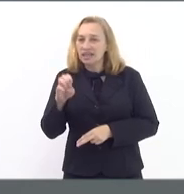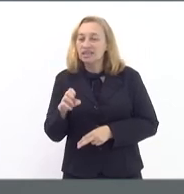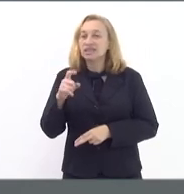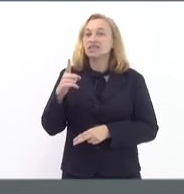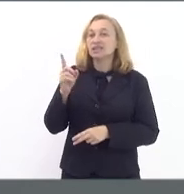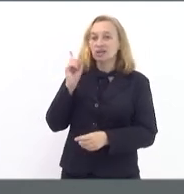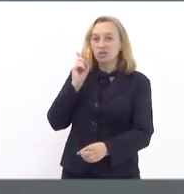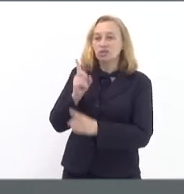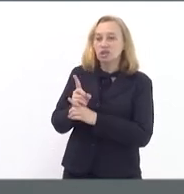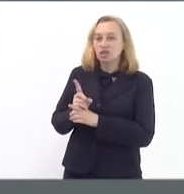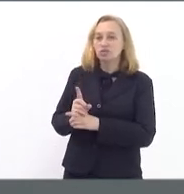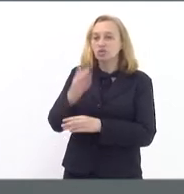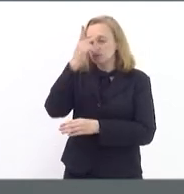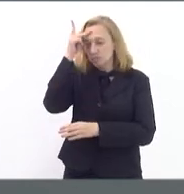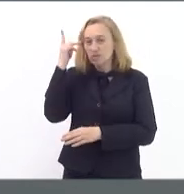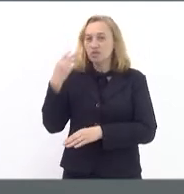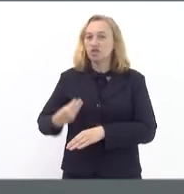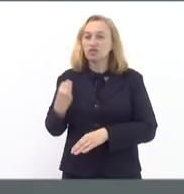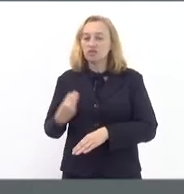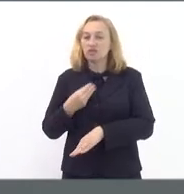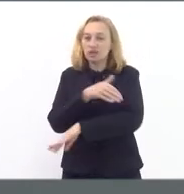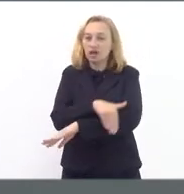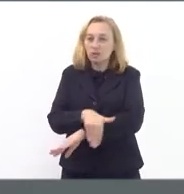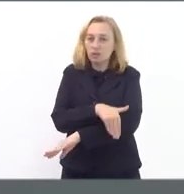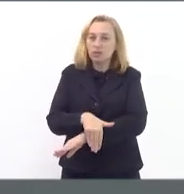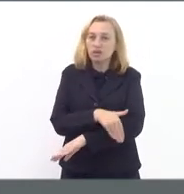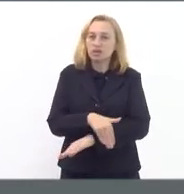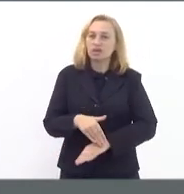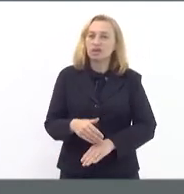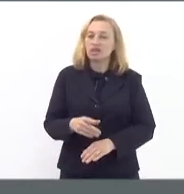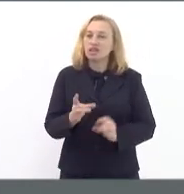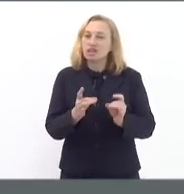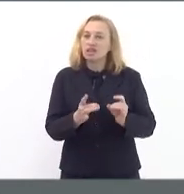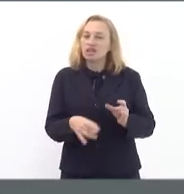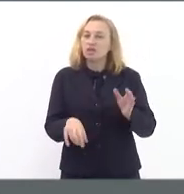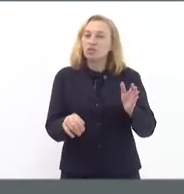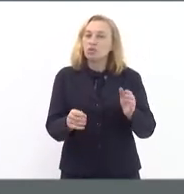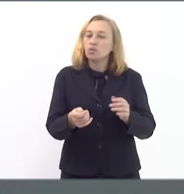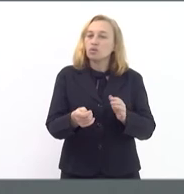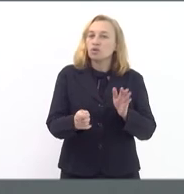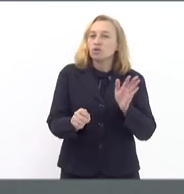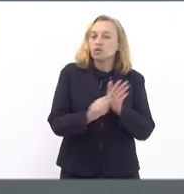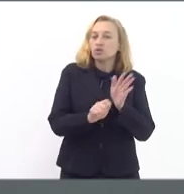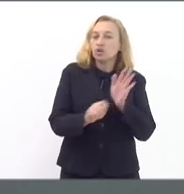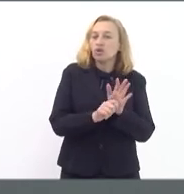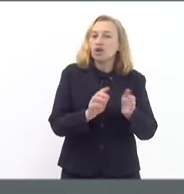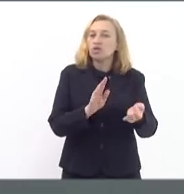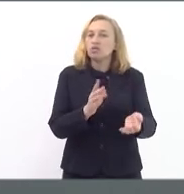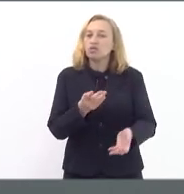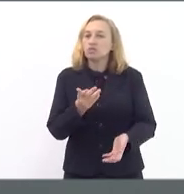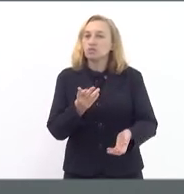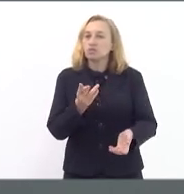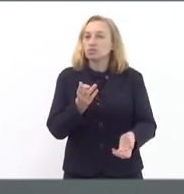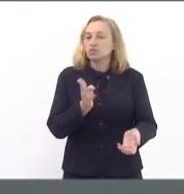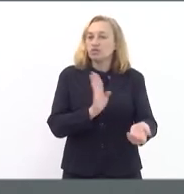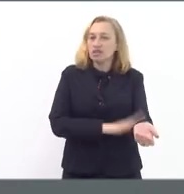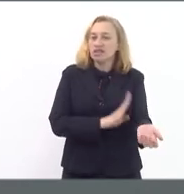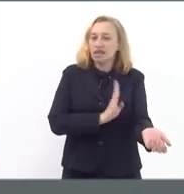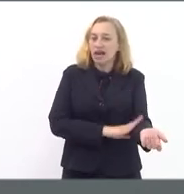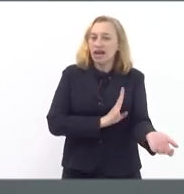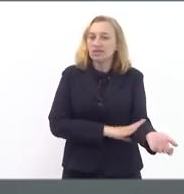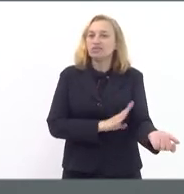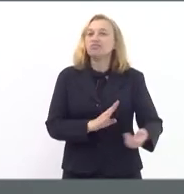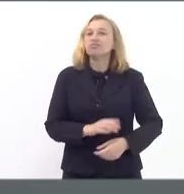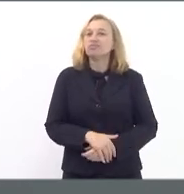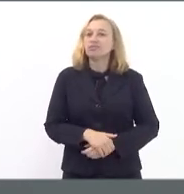morador de rua cara não é nem em torno da estação ele está em some e deixa esse material por lá